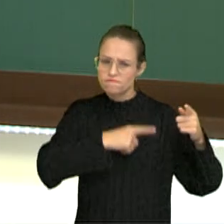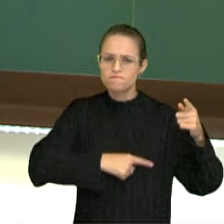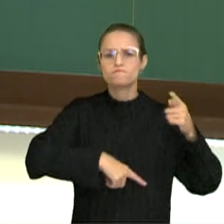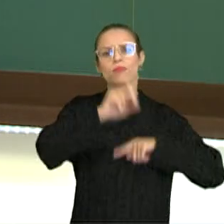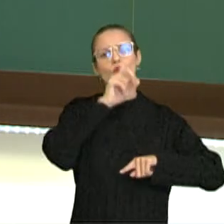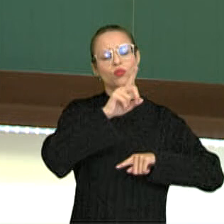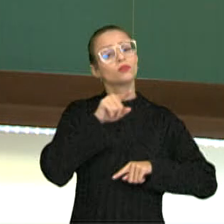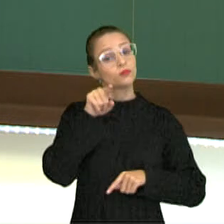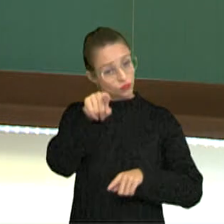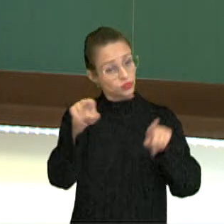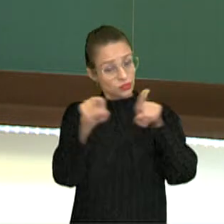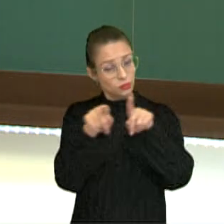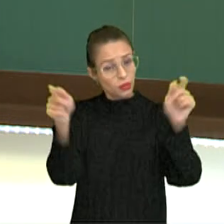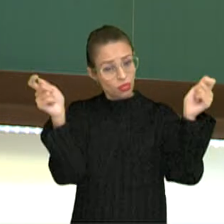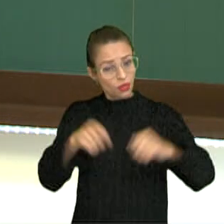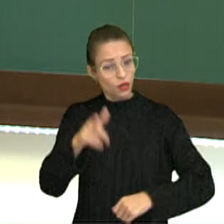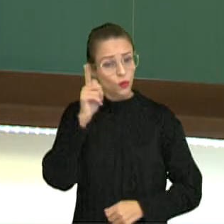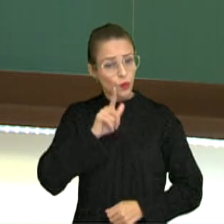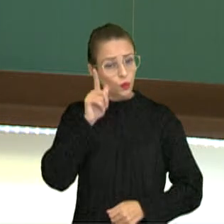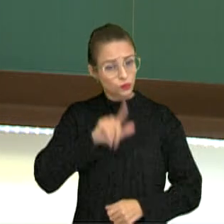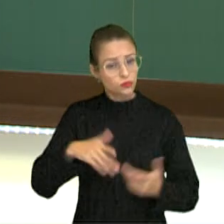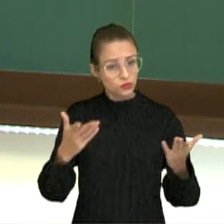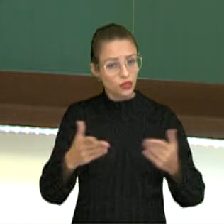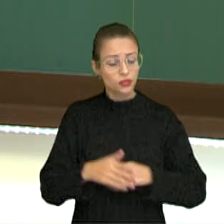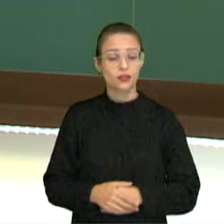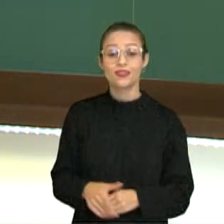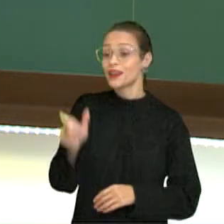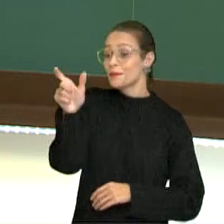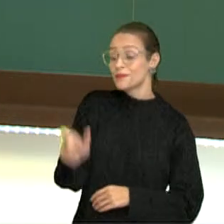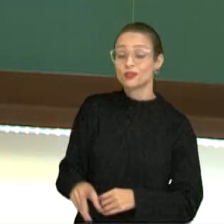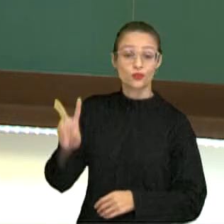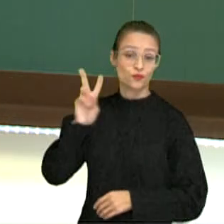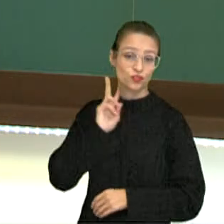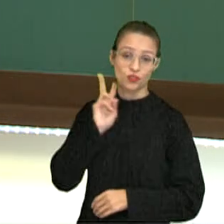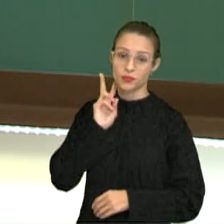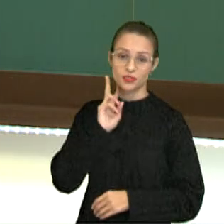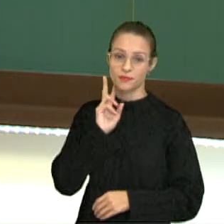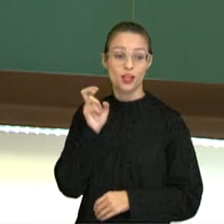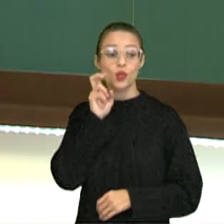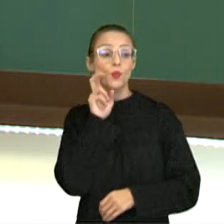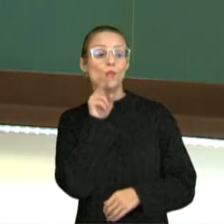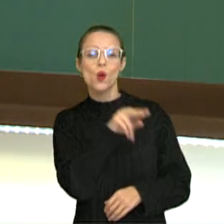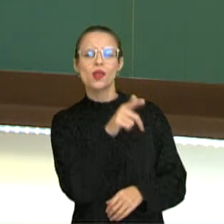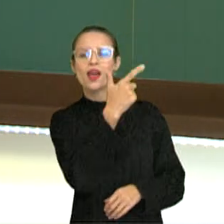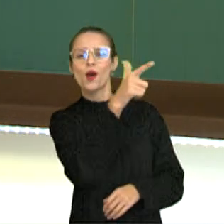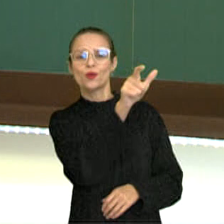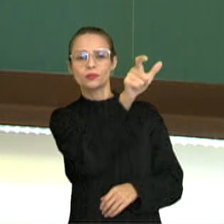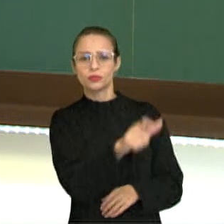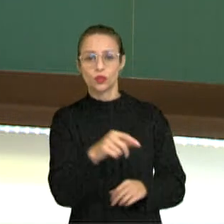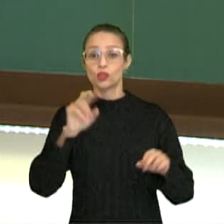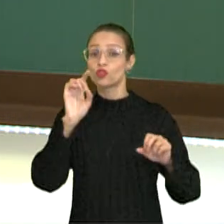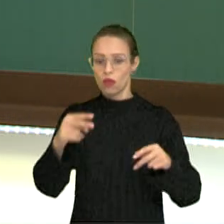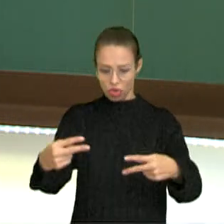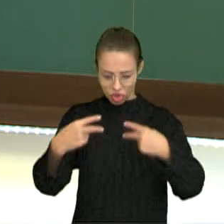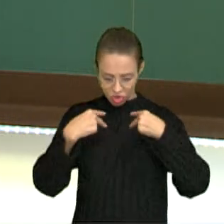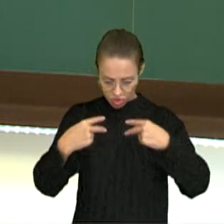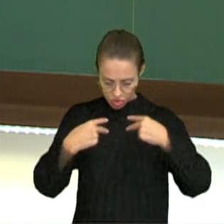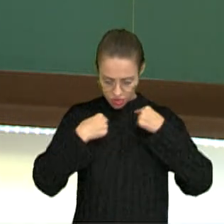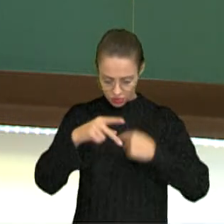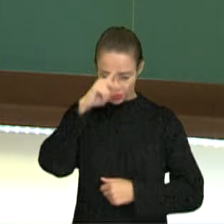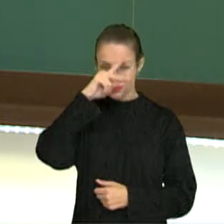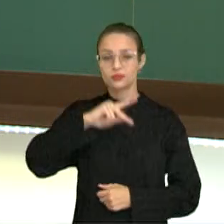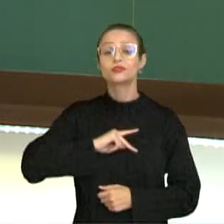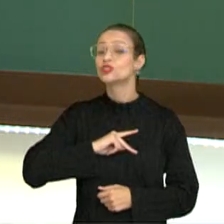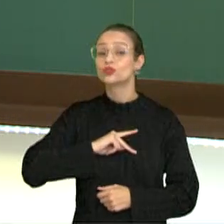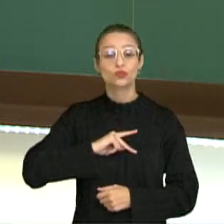processo, você também consegue. E o que o vitimista faz? Ele não olha para o outro, ele olha só para ele mesmo, acreditando